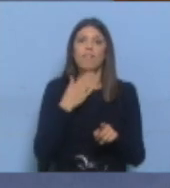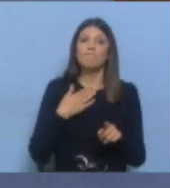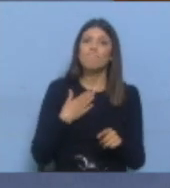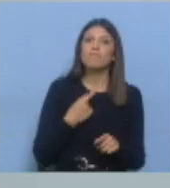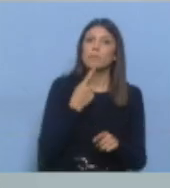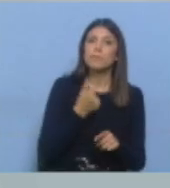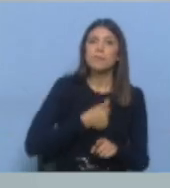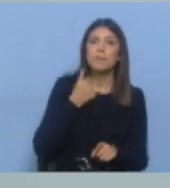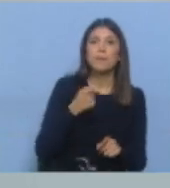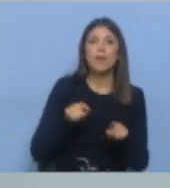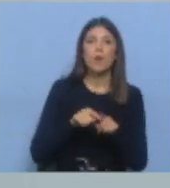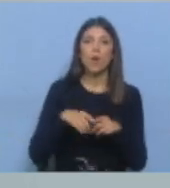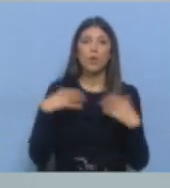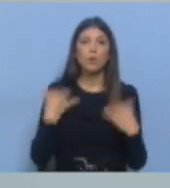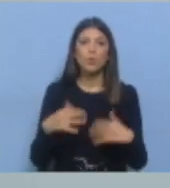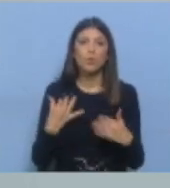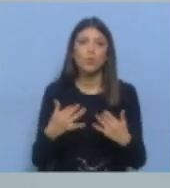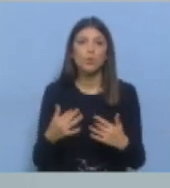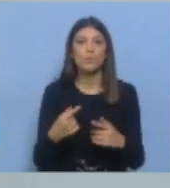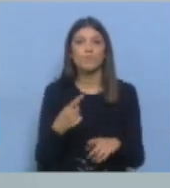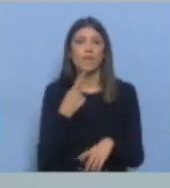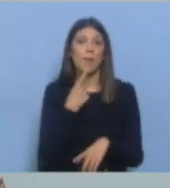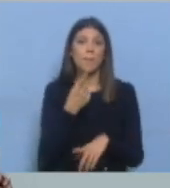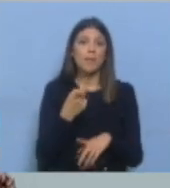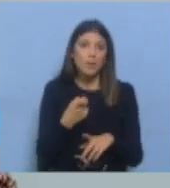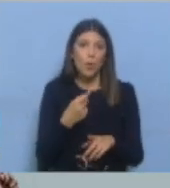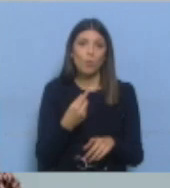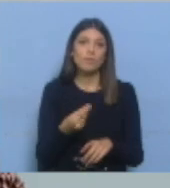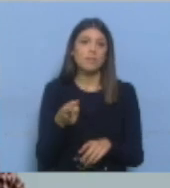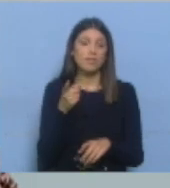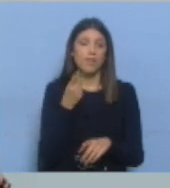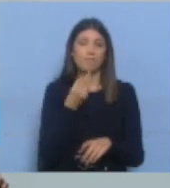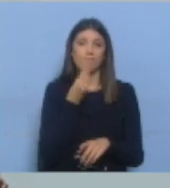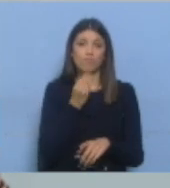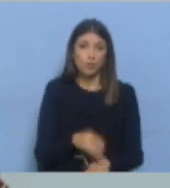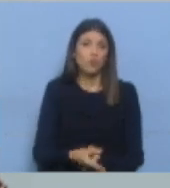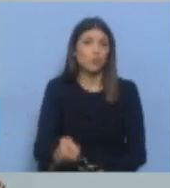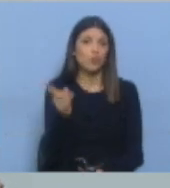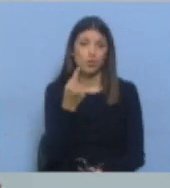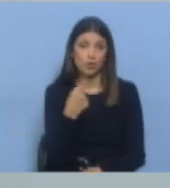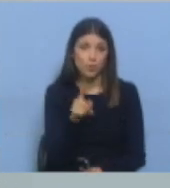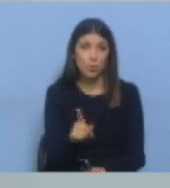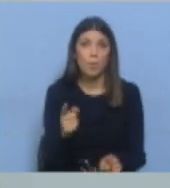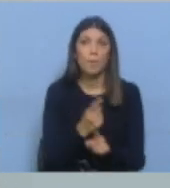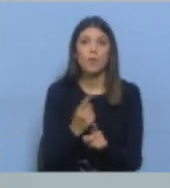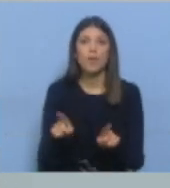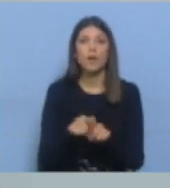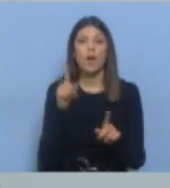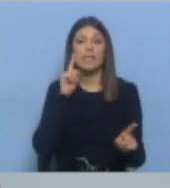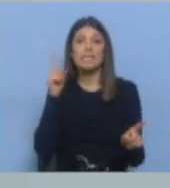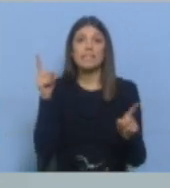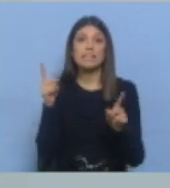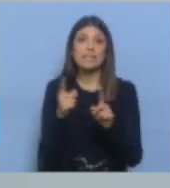deves reconhecer que a pergunta é bastante injusta. Porque ter que sintetizar em tão breve espaço o